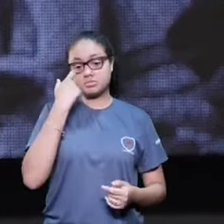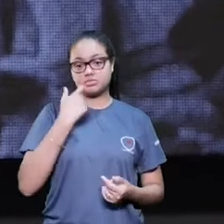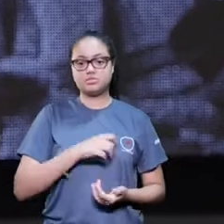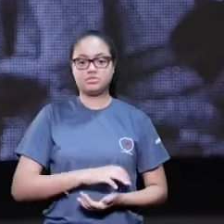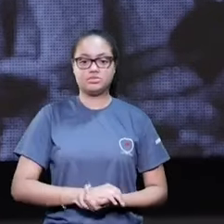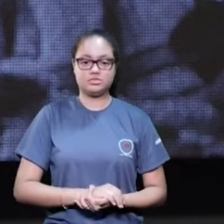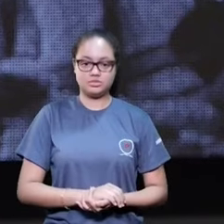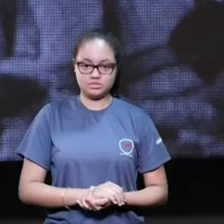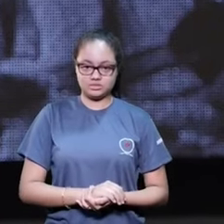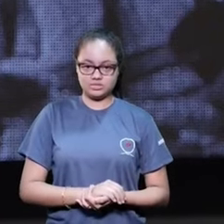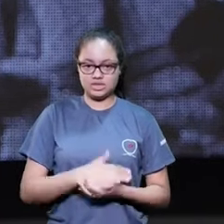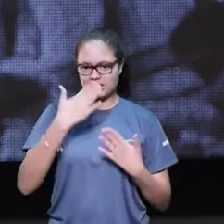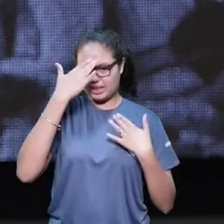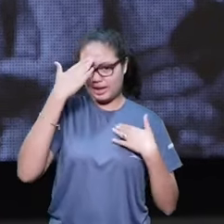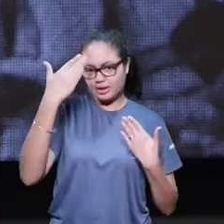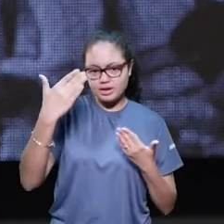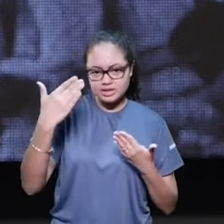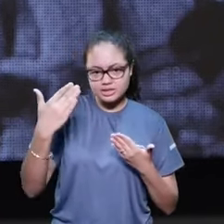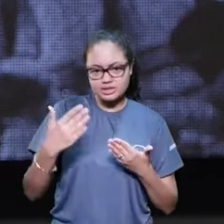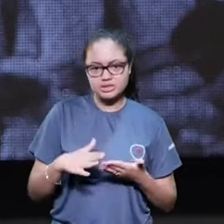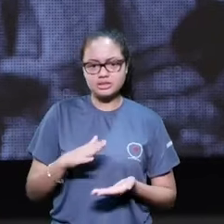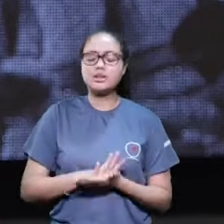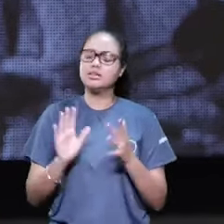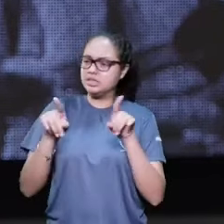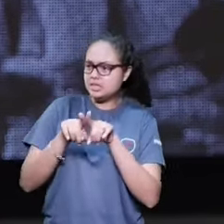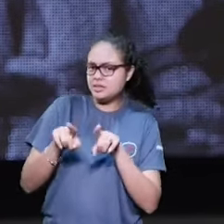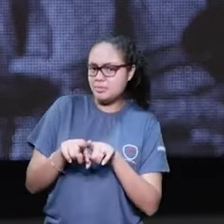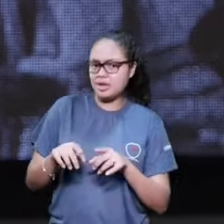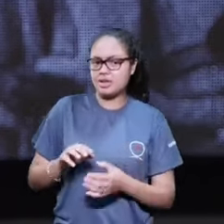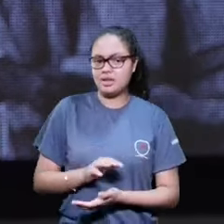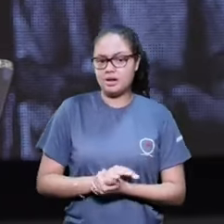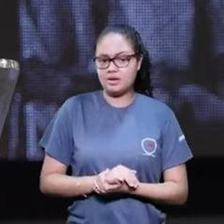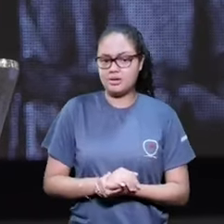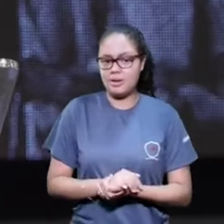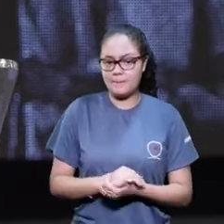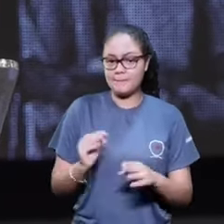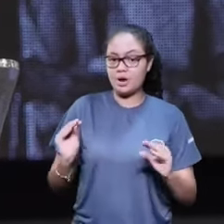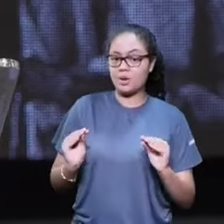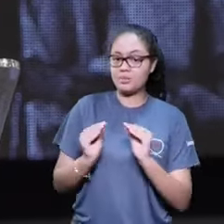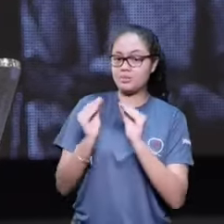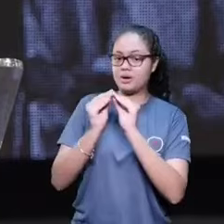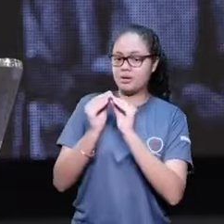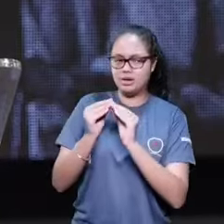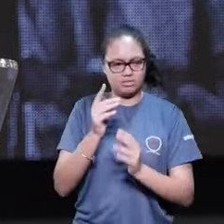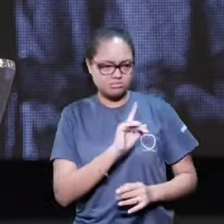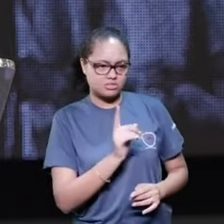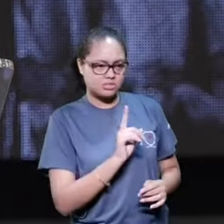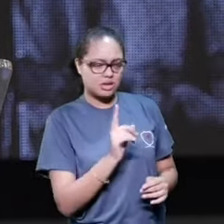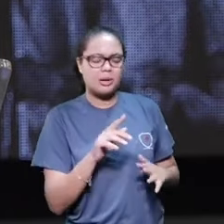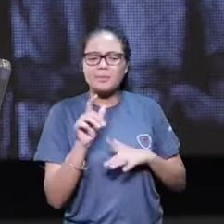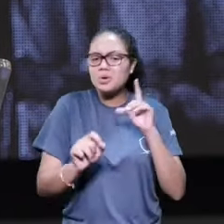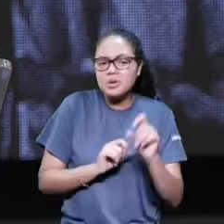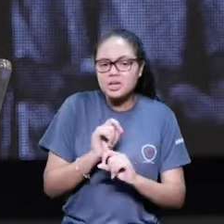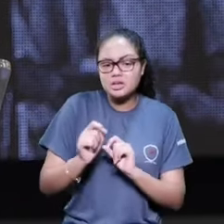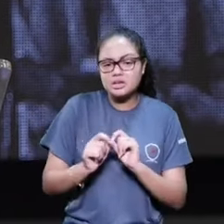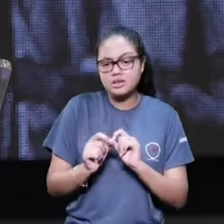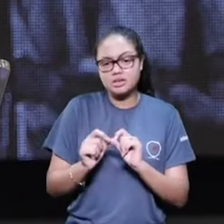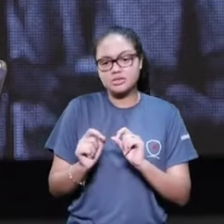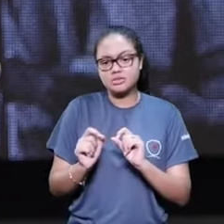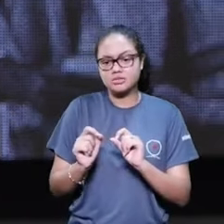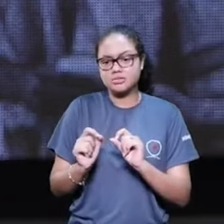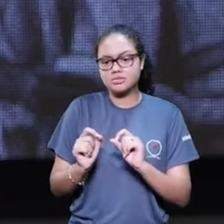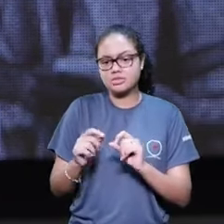Eu falei: e vocês estão agradecendo, né? Estamos agradecendo. Eu falei: pelo aumento? Eles: não, pelo aumento não. Eu falei: pelo que então? Ele